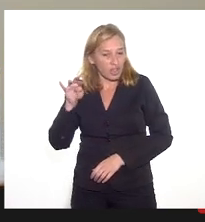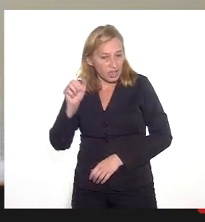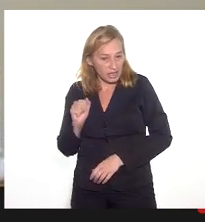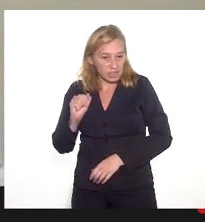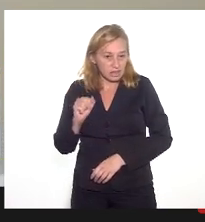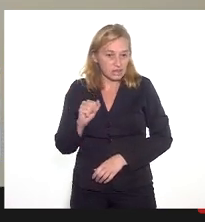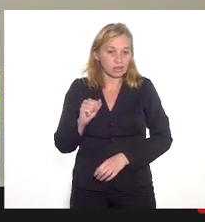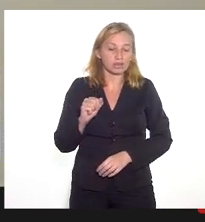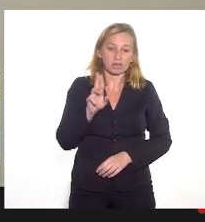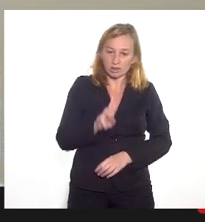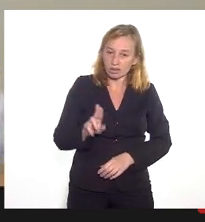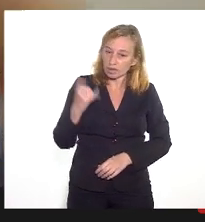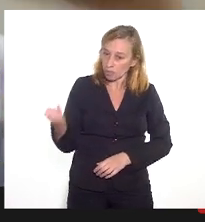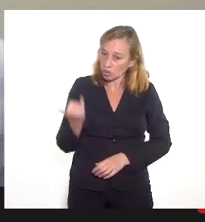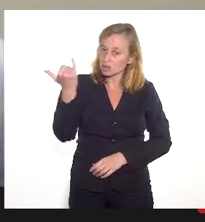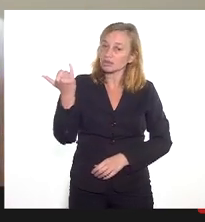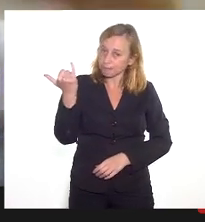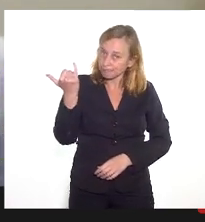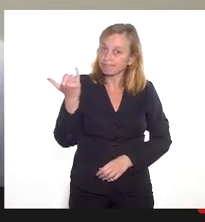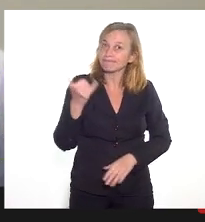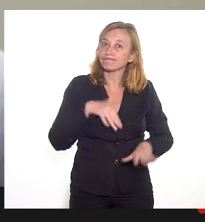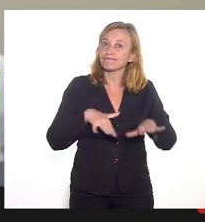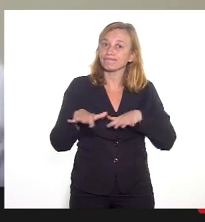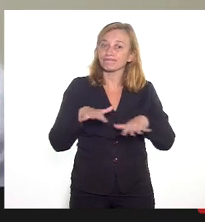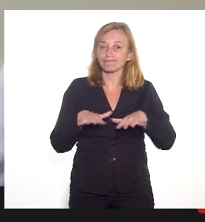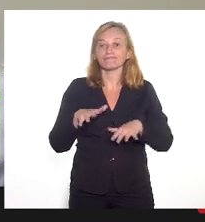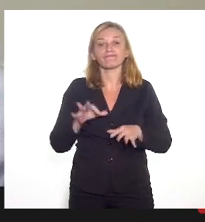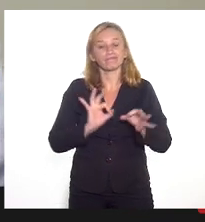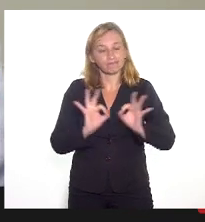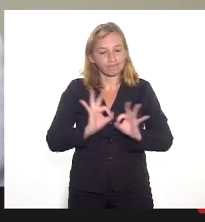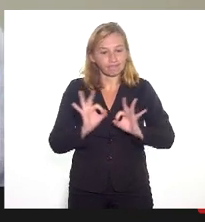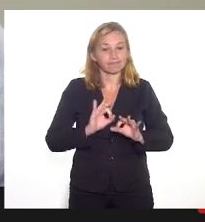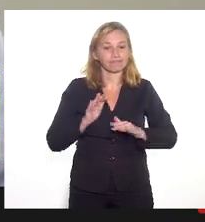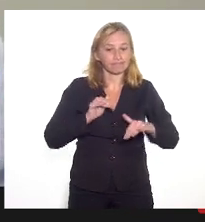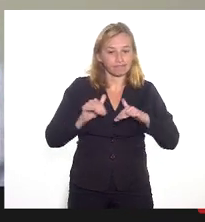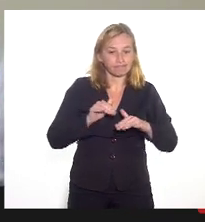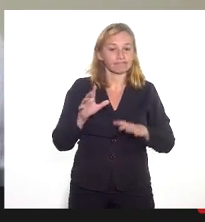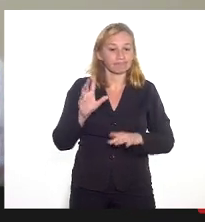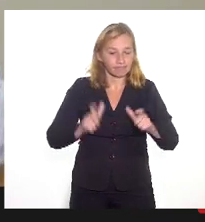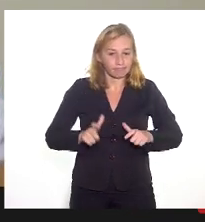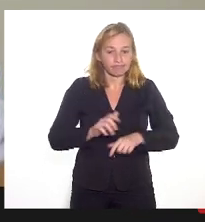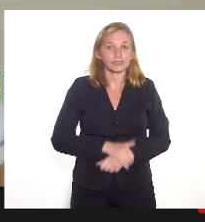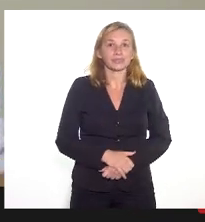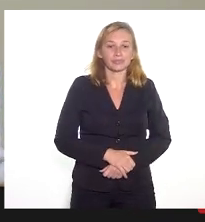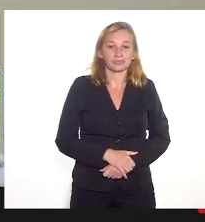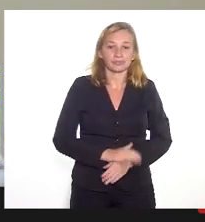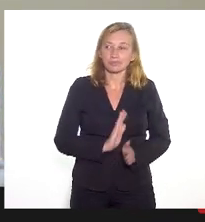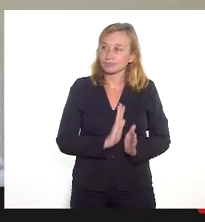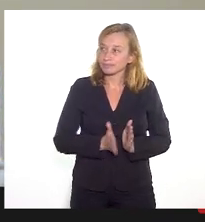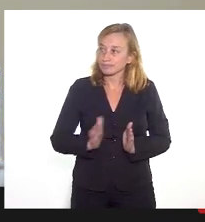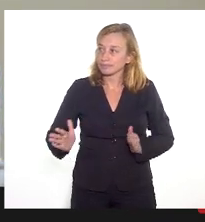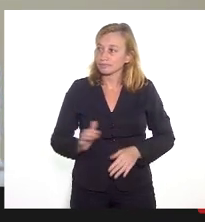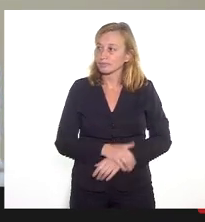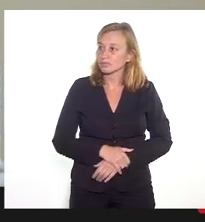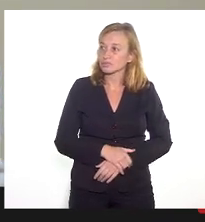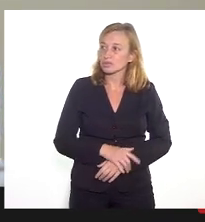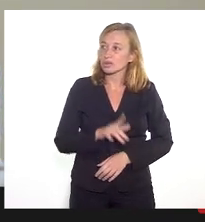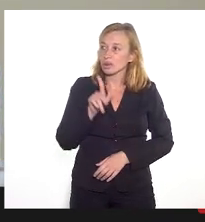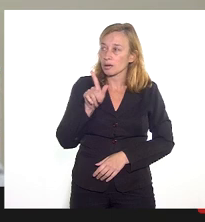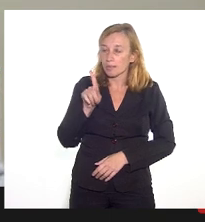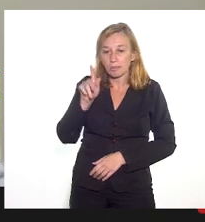aqui, instrumentos muito importantes de organização, formulação e mobilização do campo. Bom, na sequência, Paulo